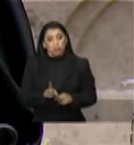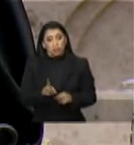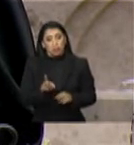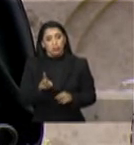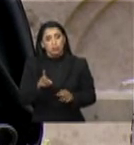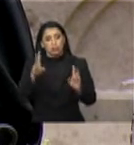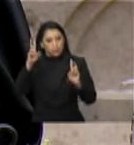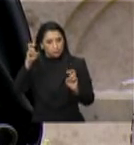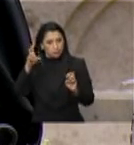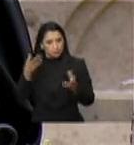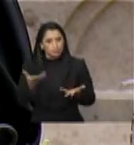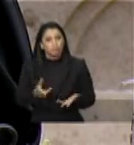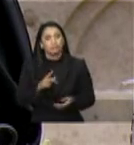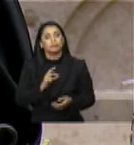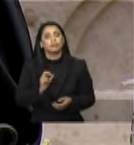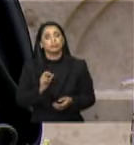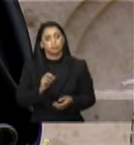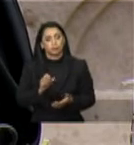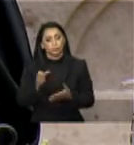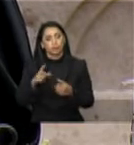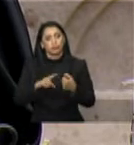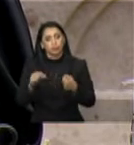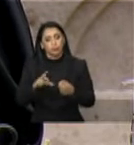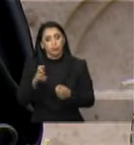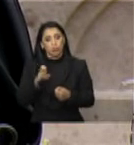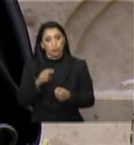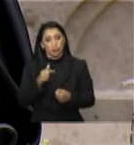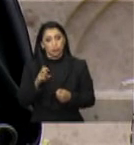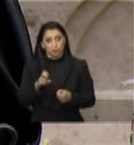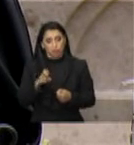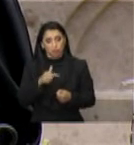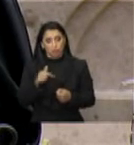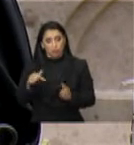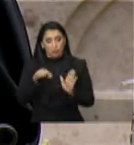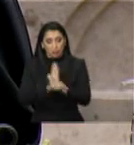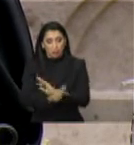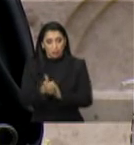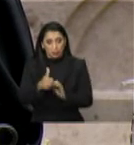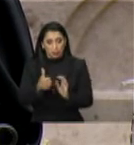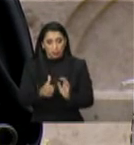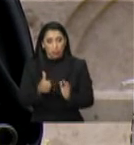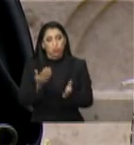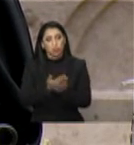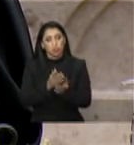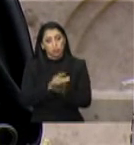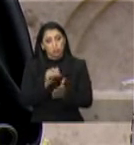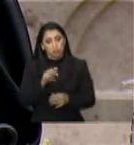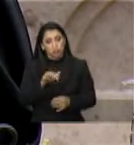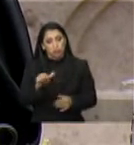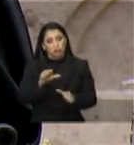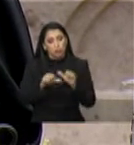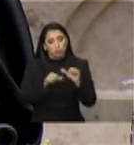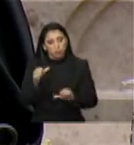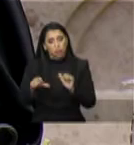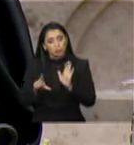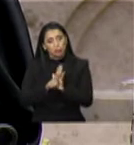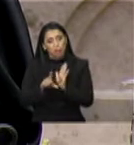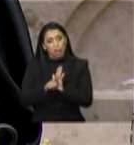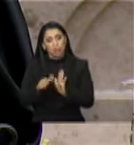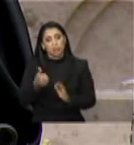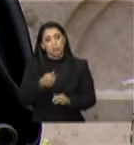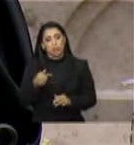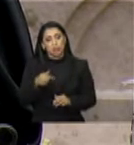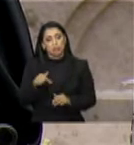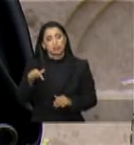as aspas Com base no artigo 557 parágrafo primeiro do Código Processo Civil alterado pela lei 9.756 de